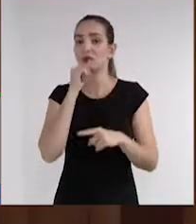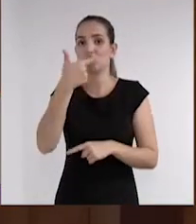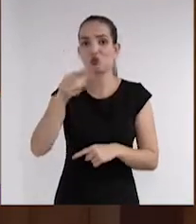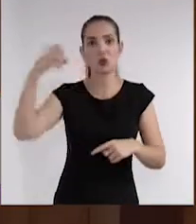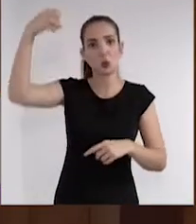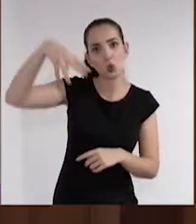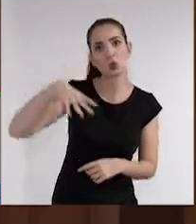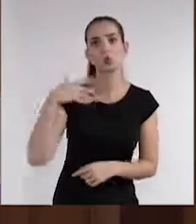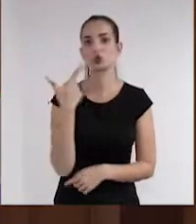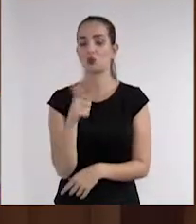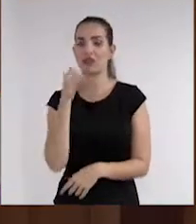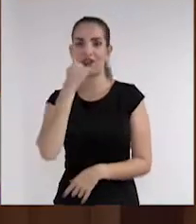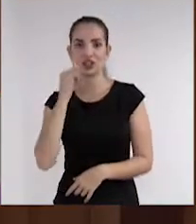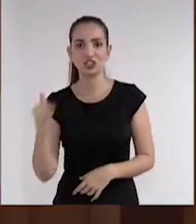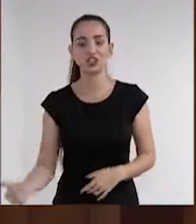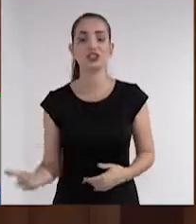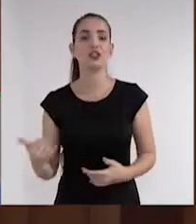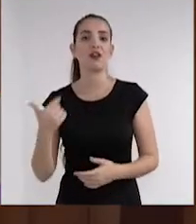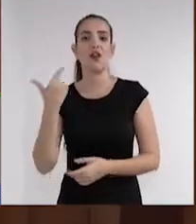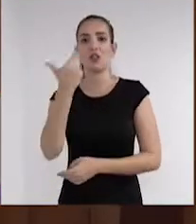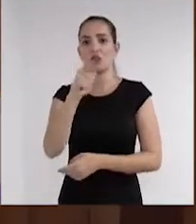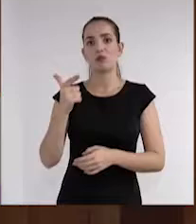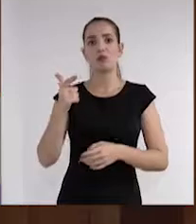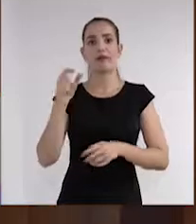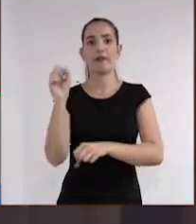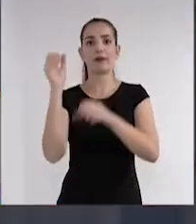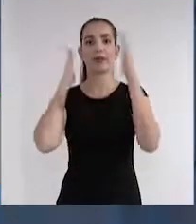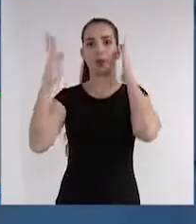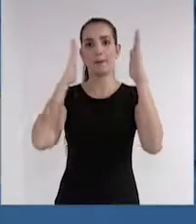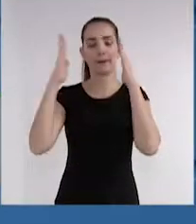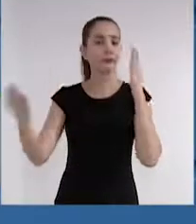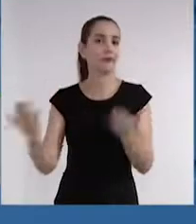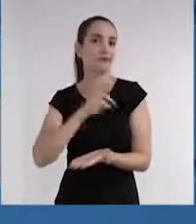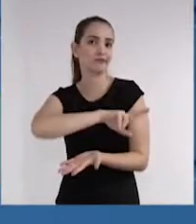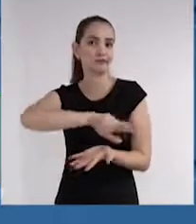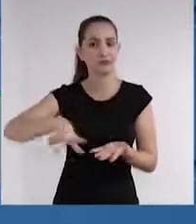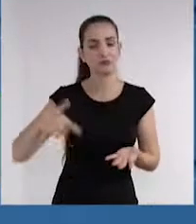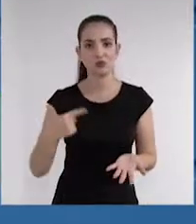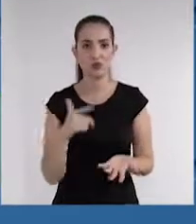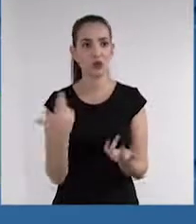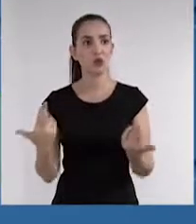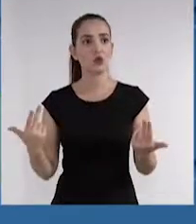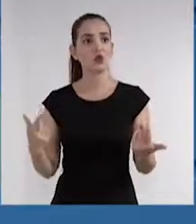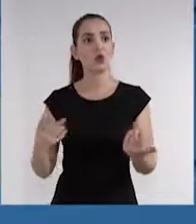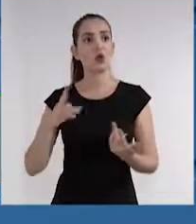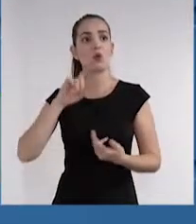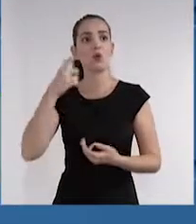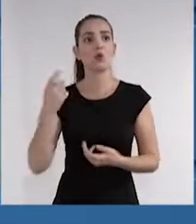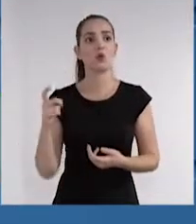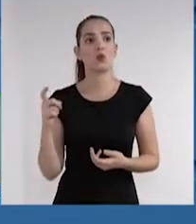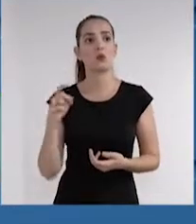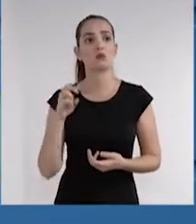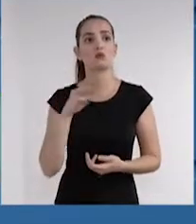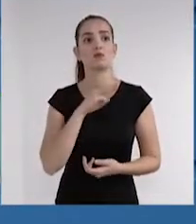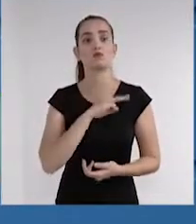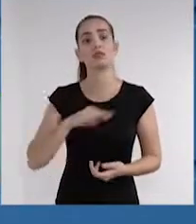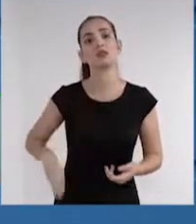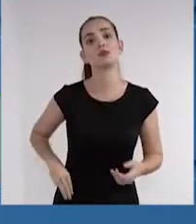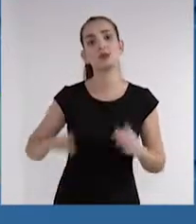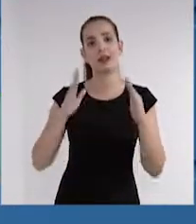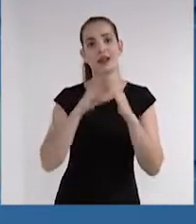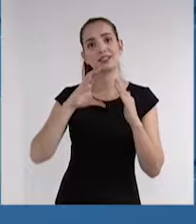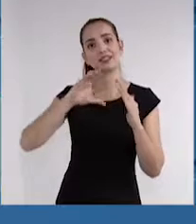quê? Arrendando o pasto que era do ex-secretário da Casa Civil do Wilson Barbosa Martins, Plínio Rocha. Está